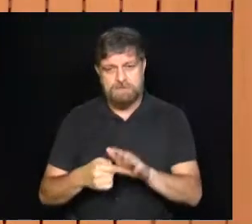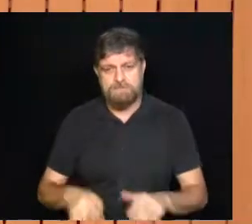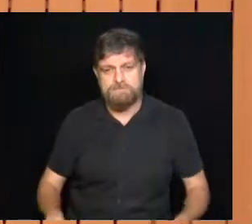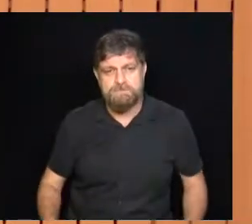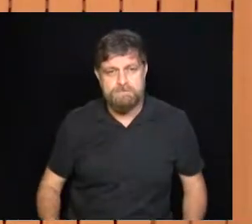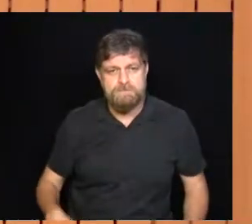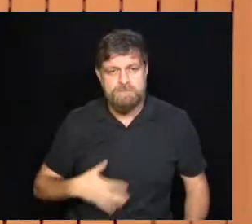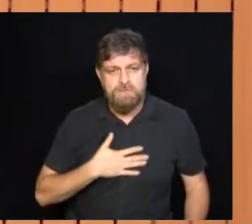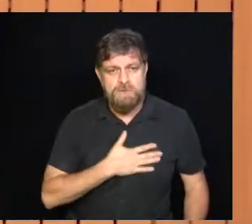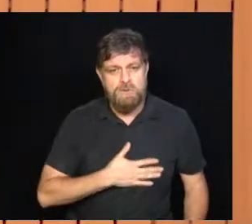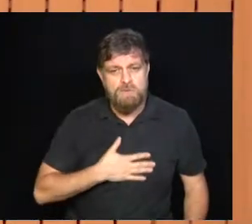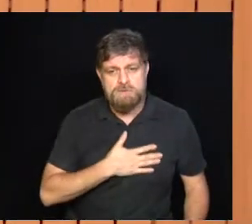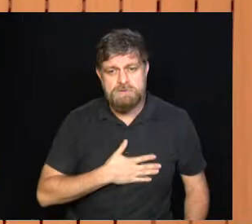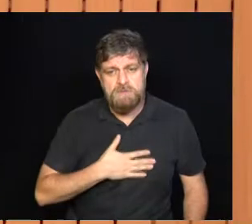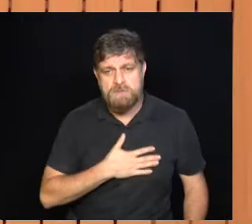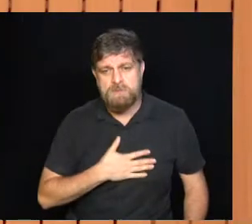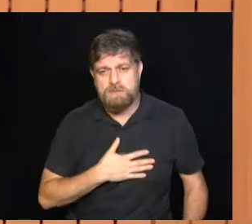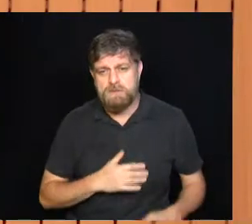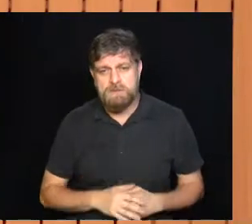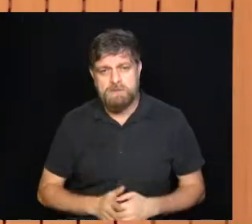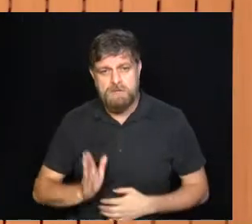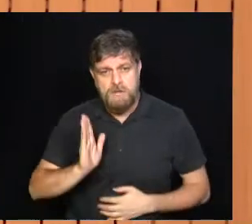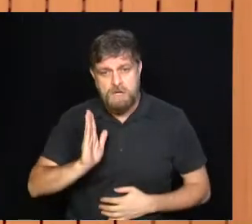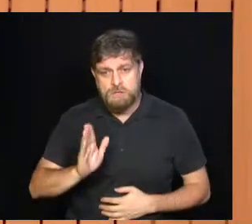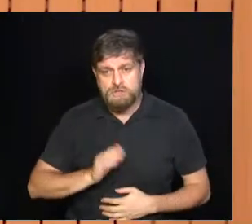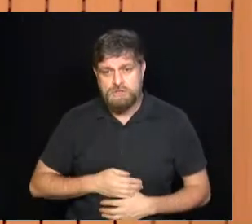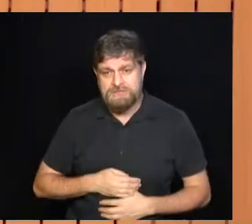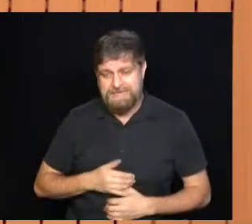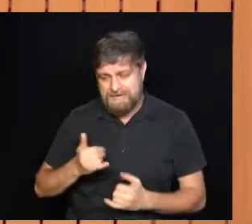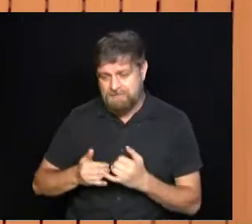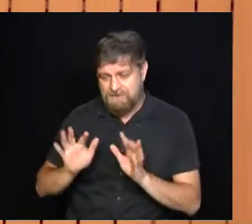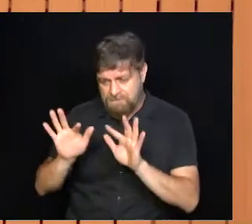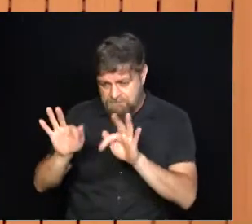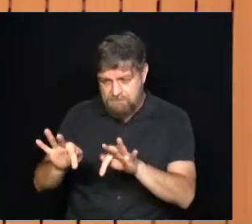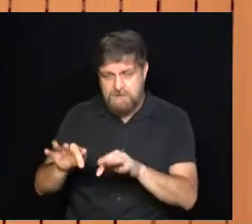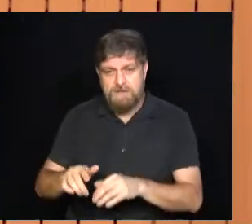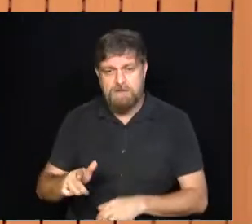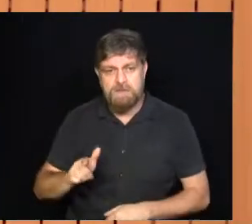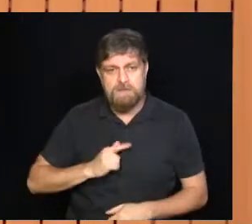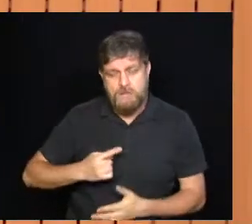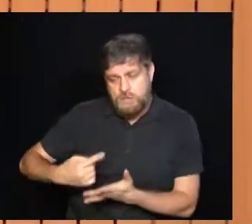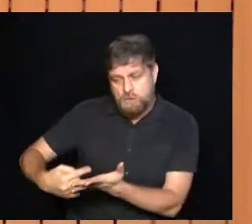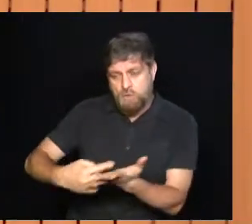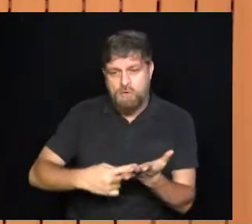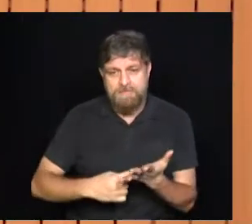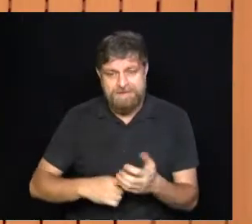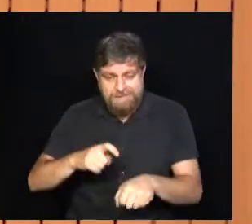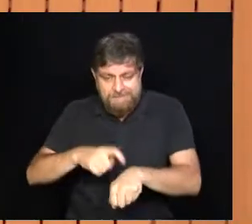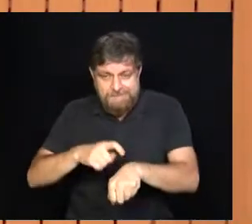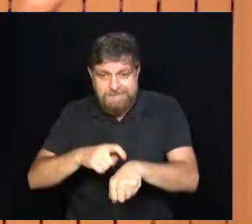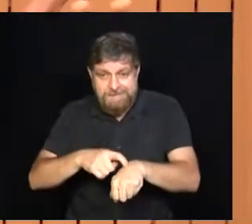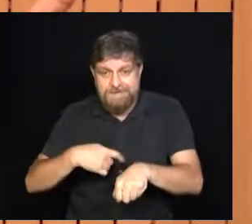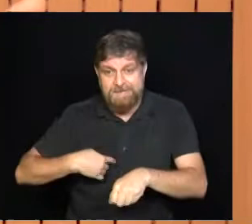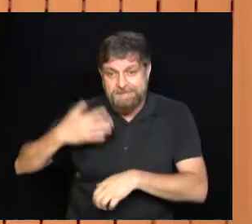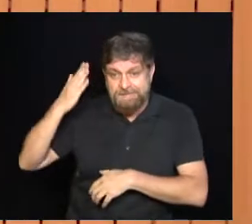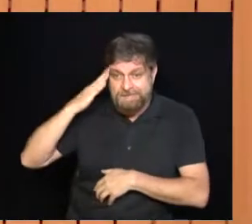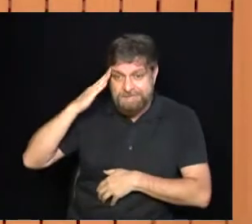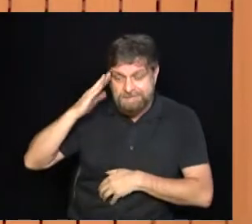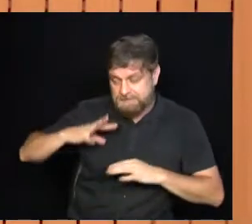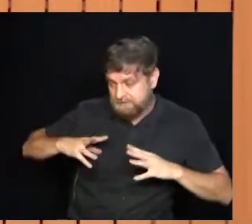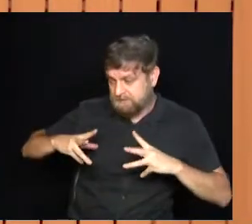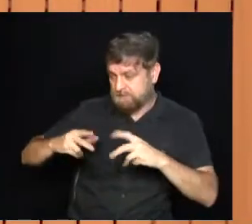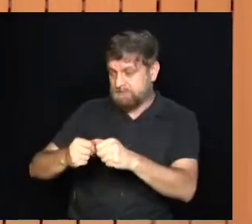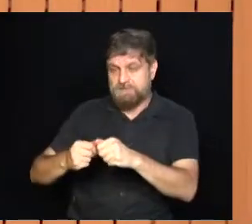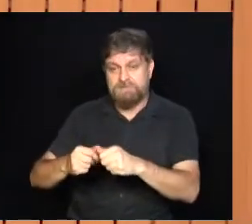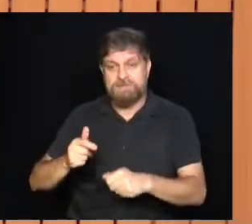Eu gostaria de já ir para o nosso encerramento, né? A gente às vezes combina o nosso horário aqui, e eu sei que todos e